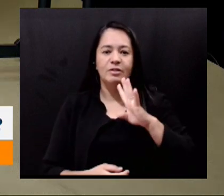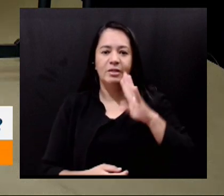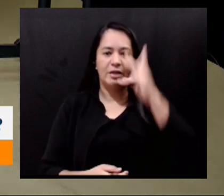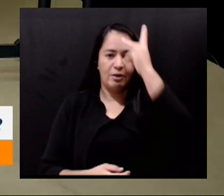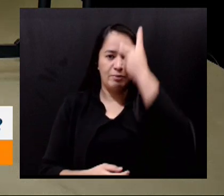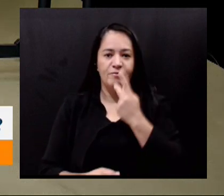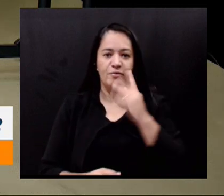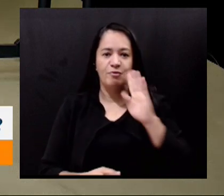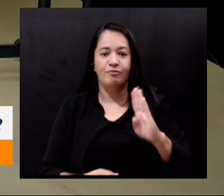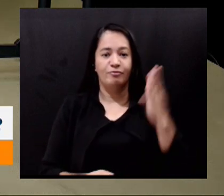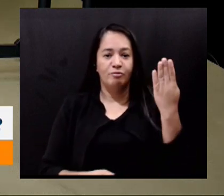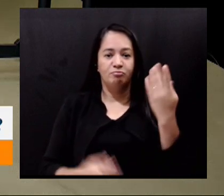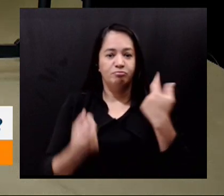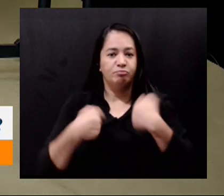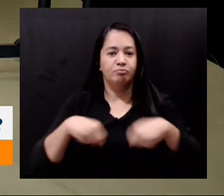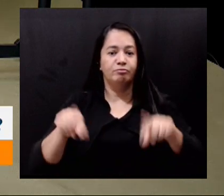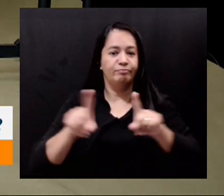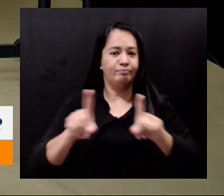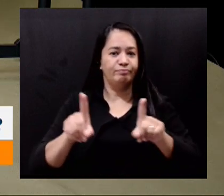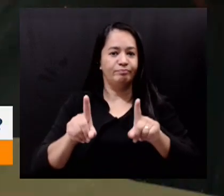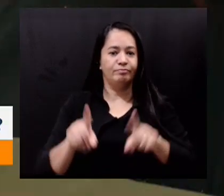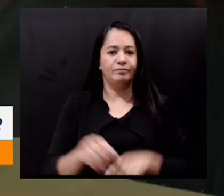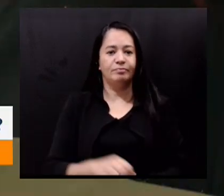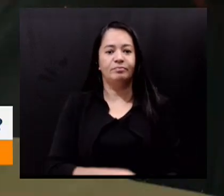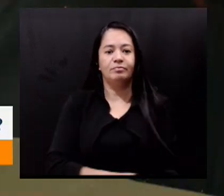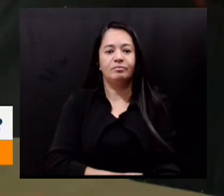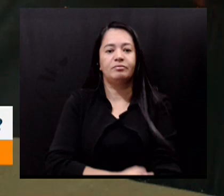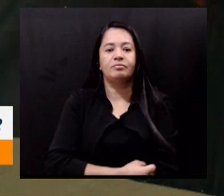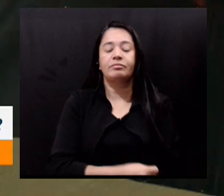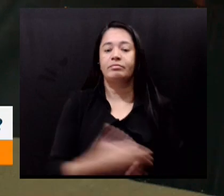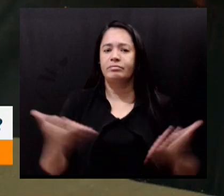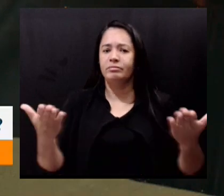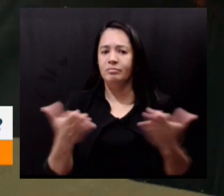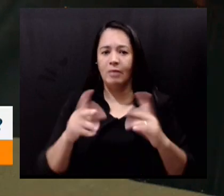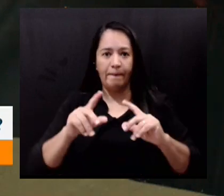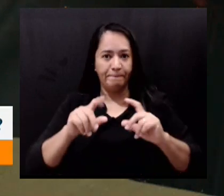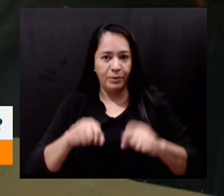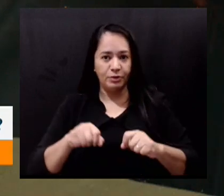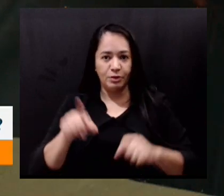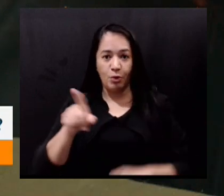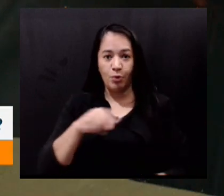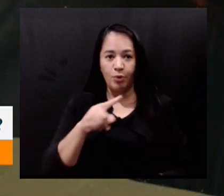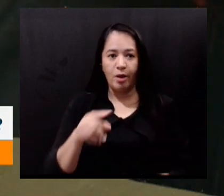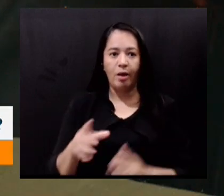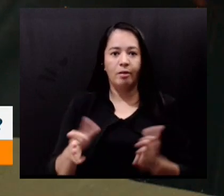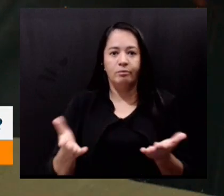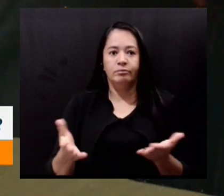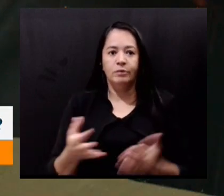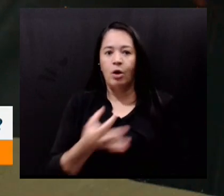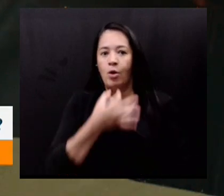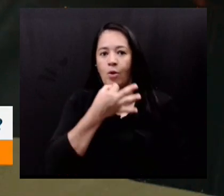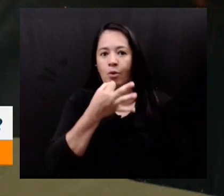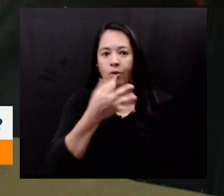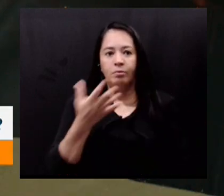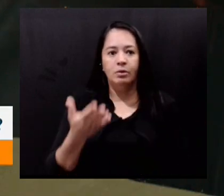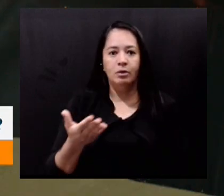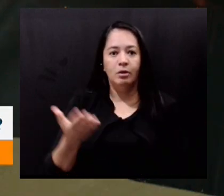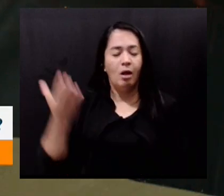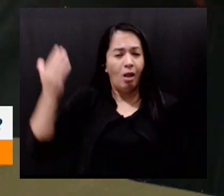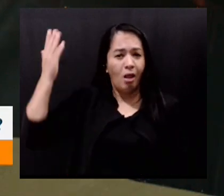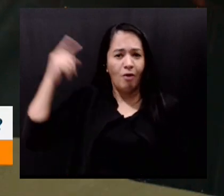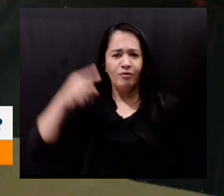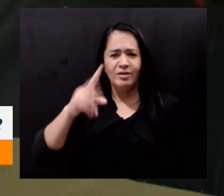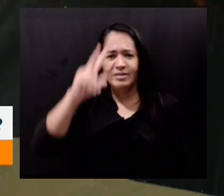É bem isso. E hoje, né, hoje é possível ser cancelado até por um comentário de anos atrás. Você lembra o que que você escreveu lá na internet,